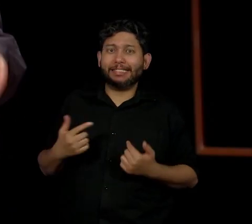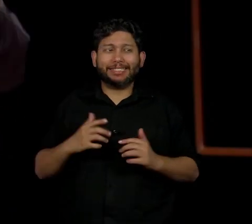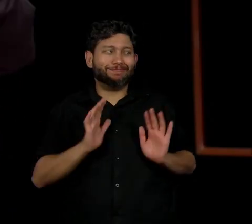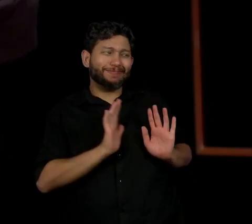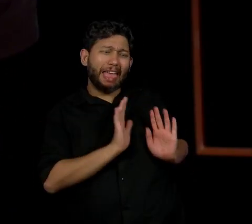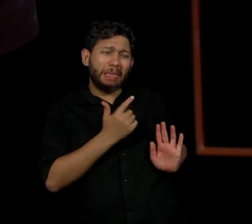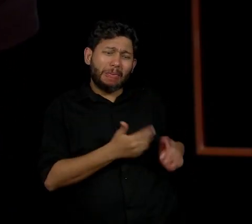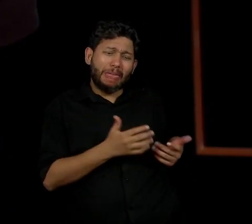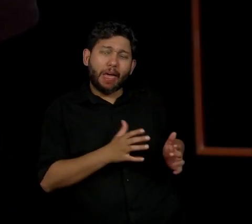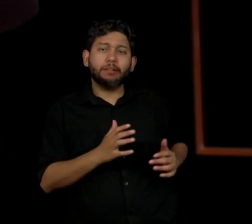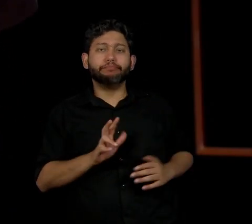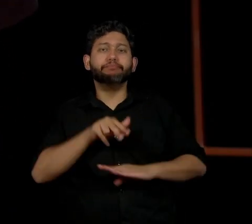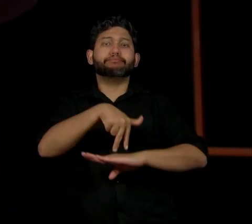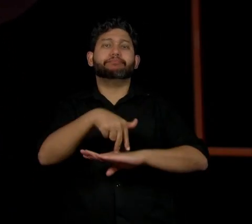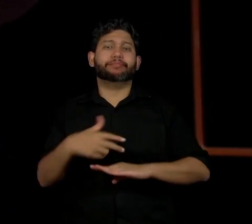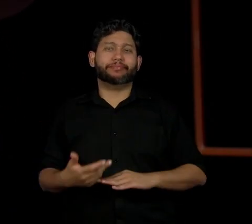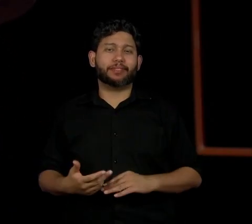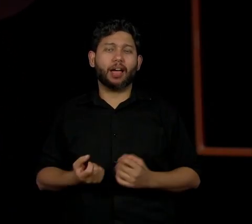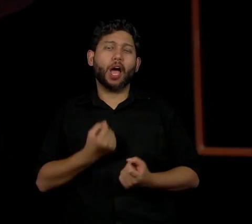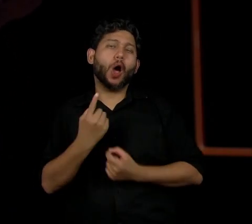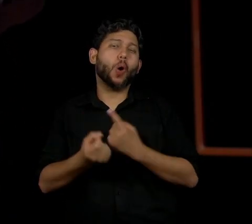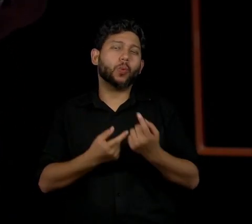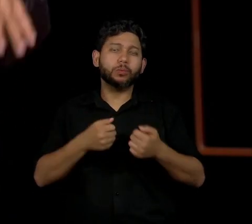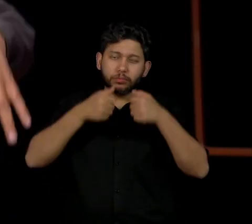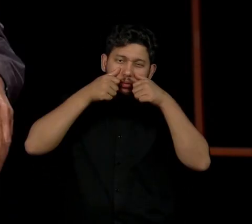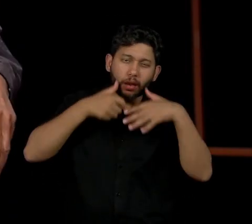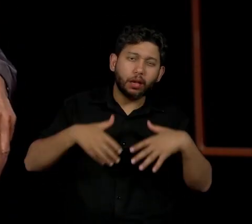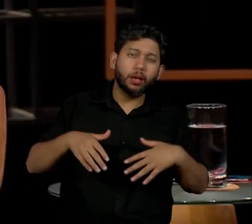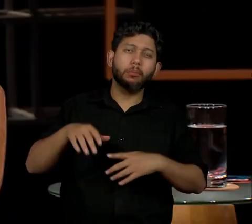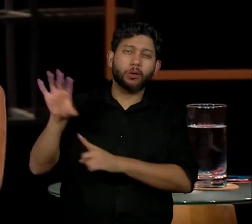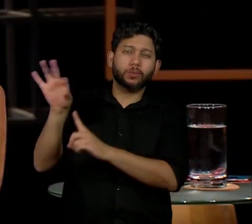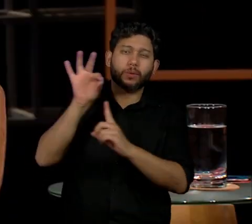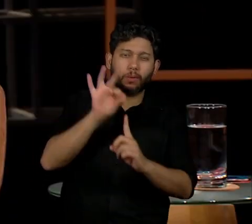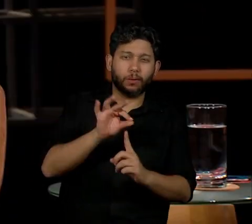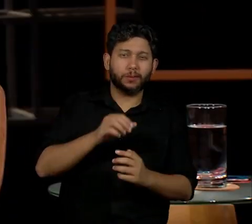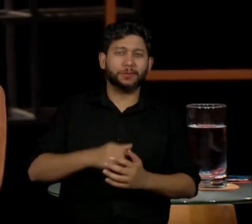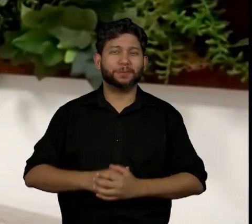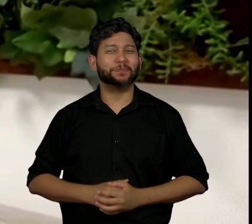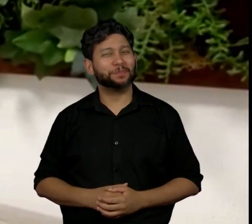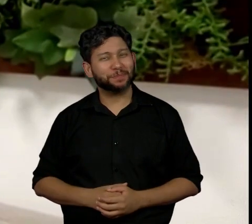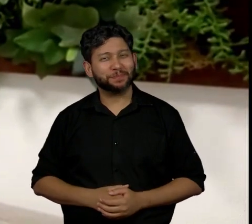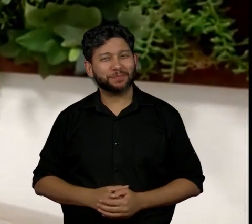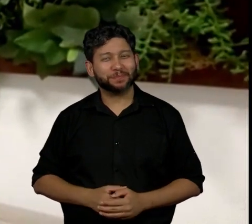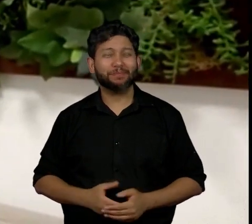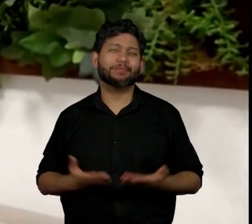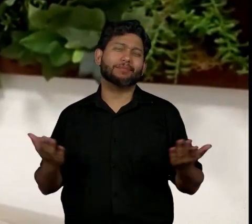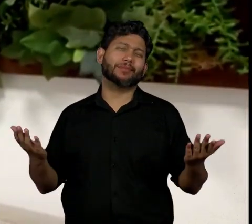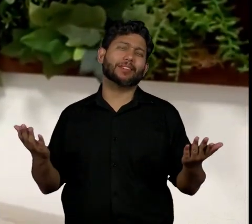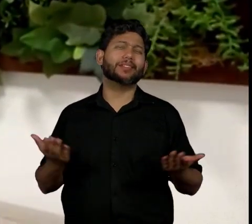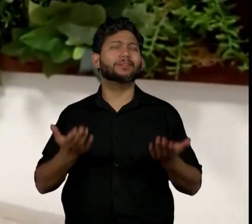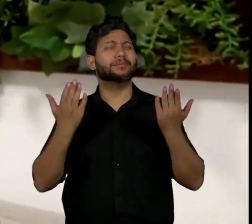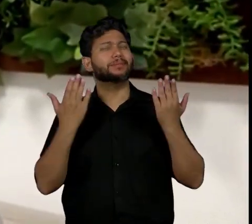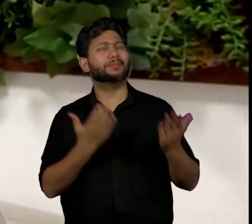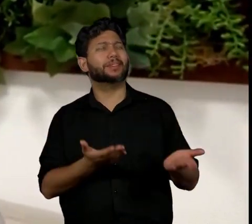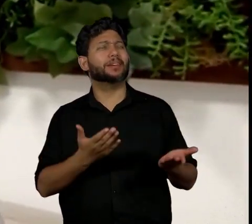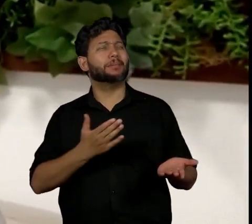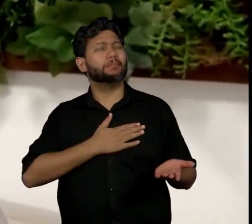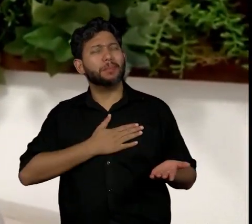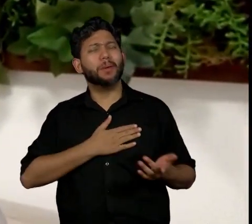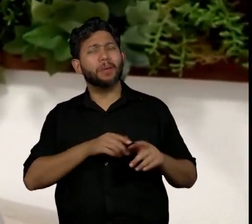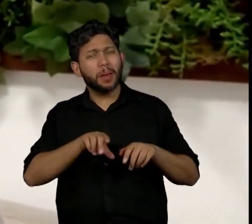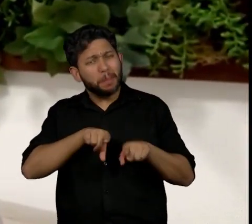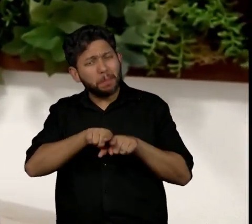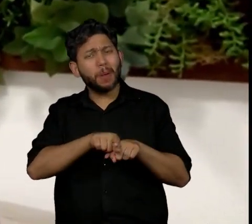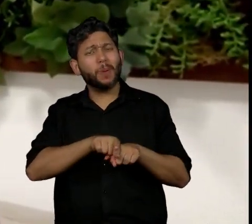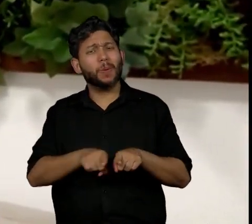Mas ela participava, fazia um papelzinho num drama, numa coisa assim. Paulinho, meu irmão, é isso mesmo, meu